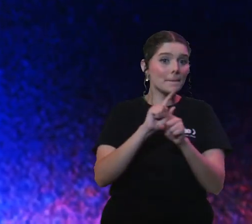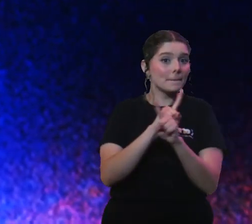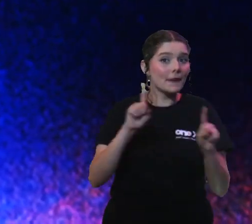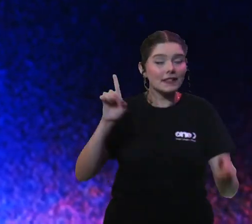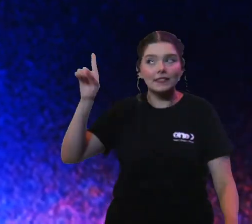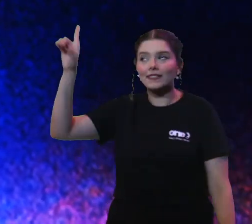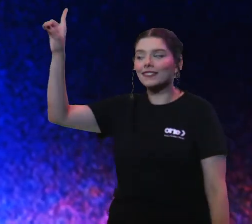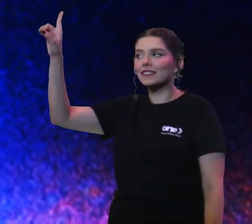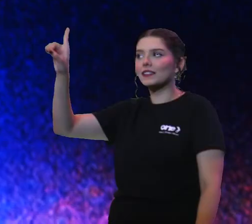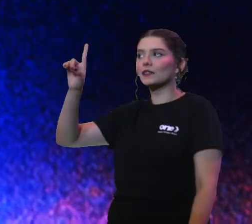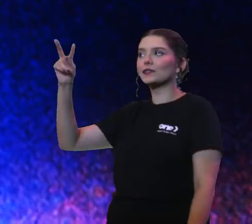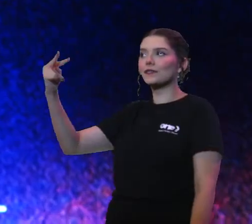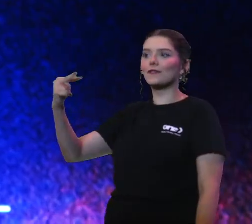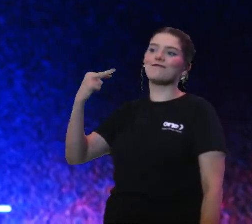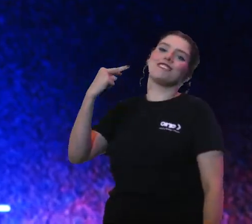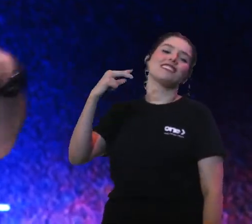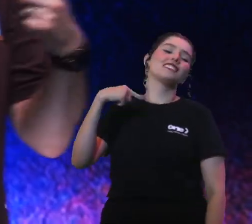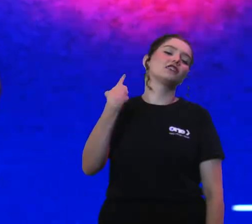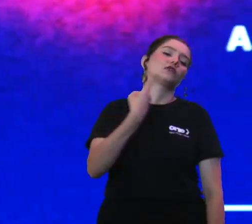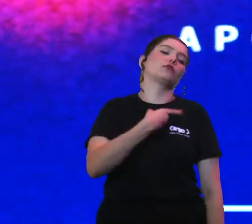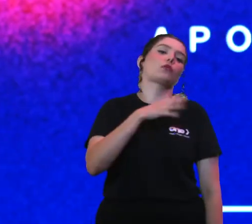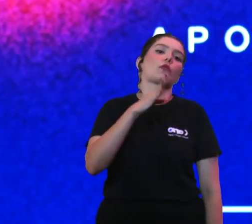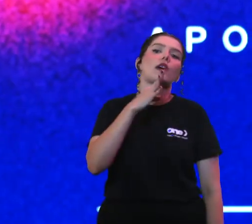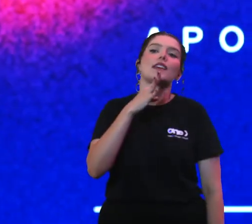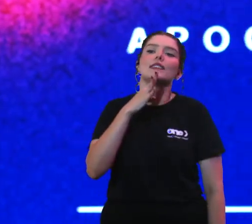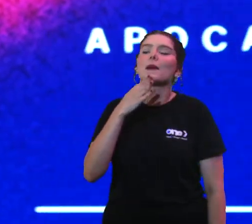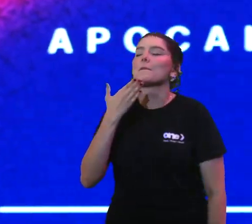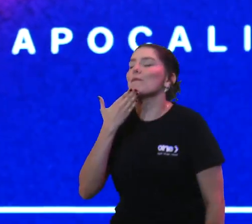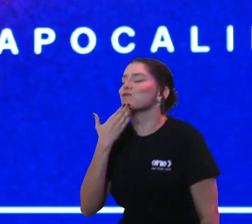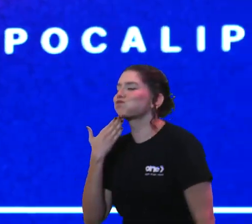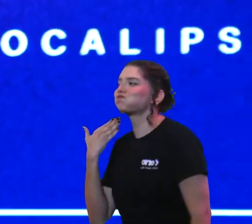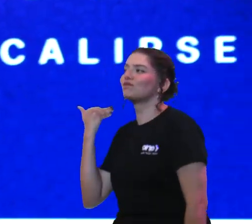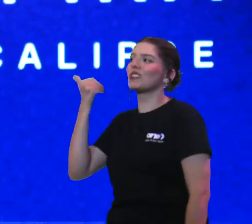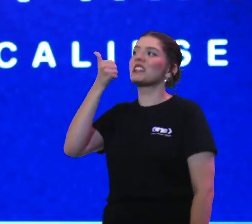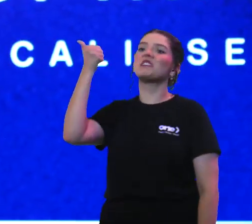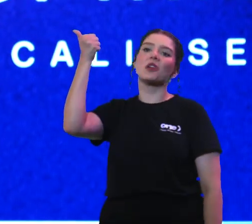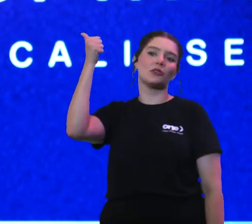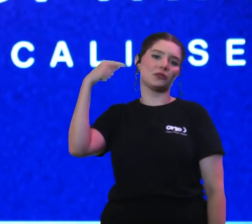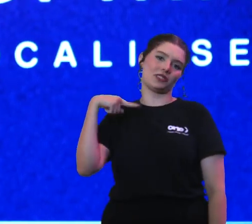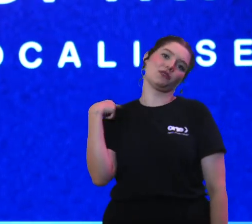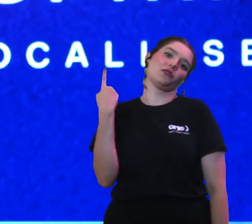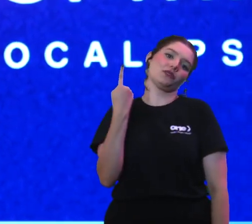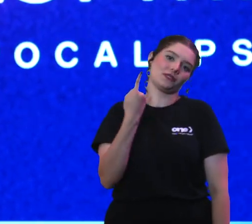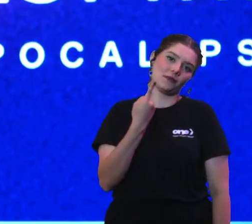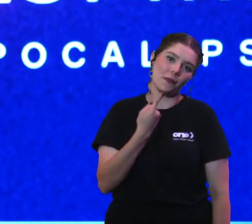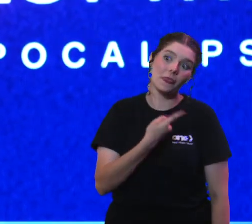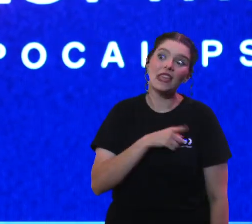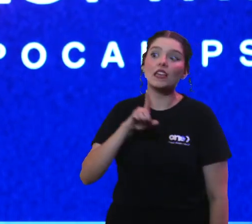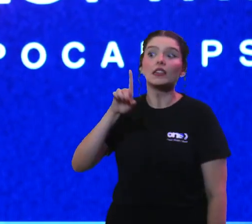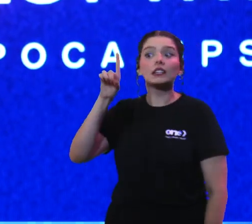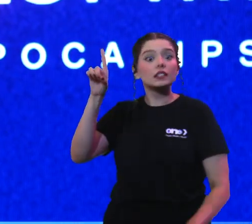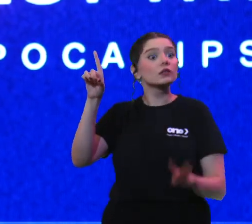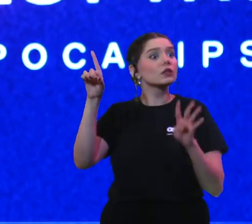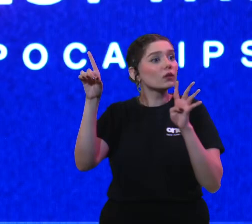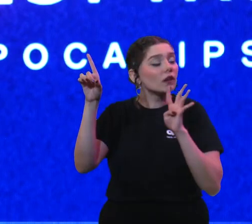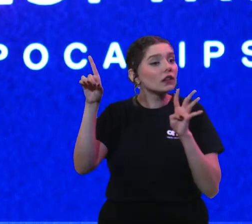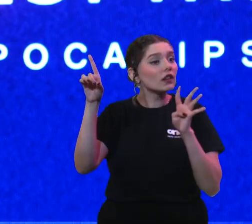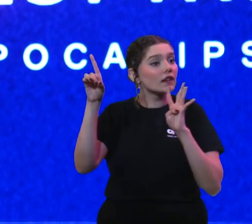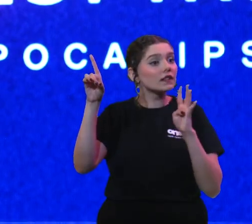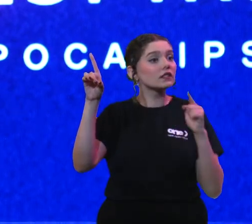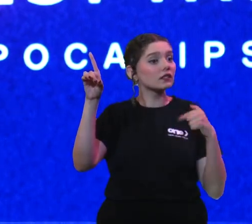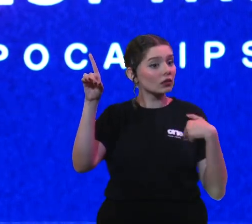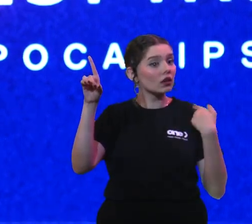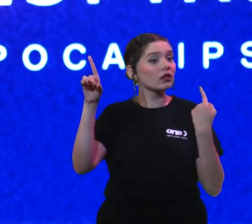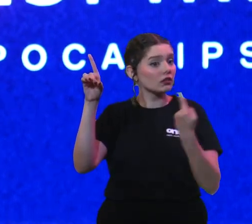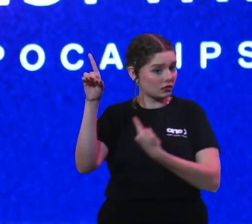que passa na sua mente quando você está sozinho, eu sei o que você faz de certo, eu sei o que você faz de errado, eu conheço as tuas obras. É